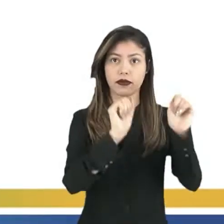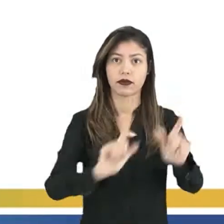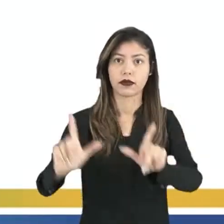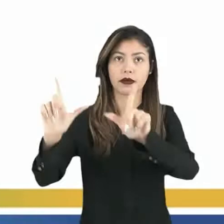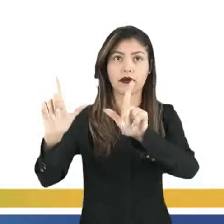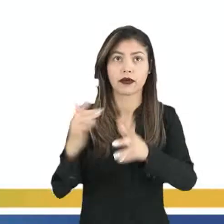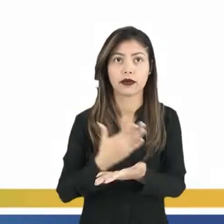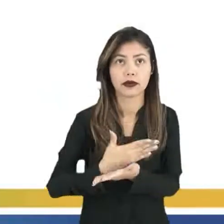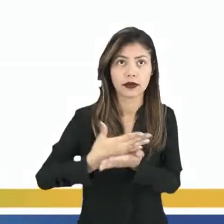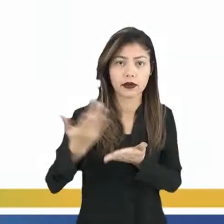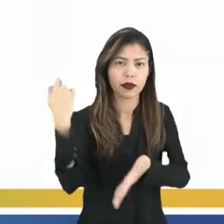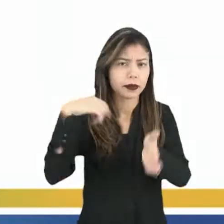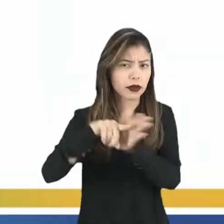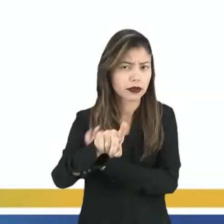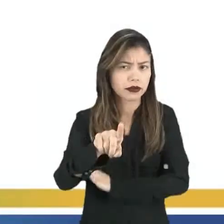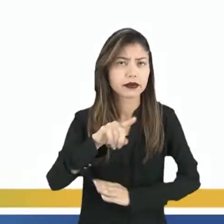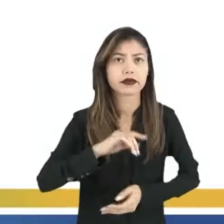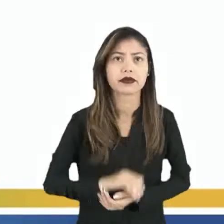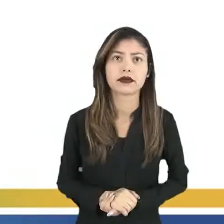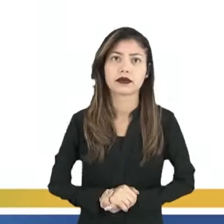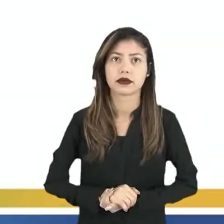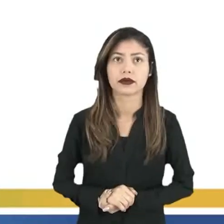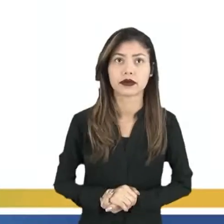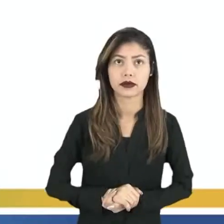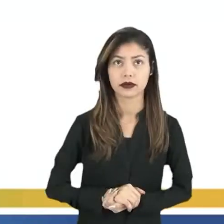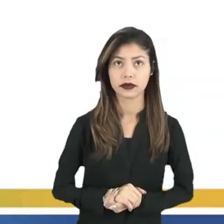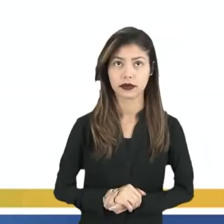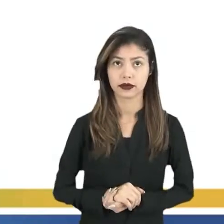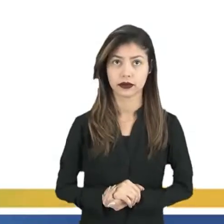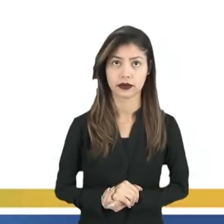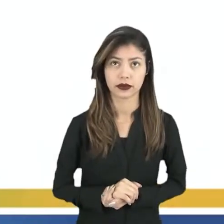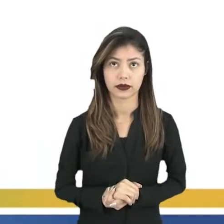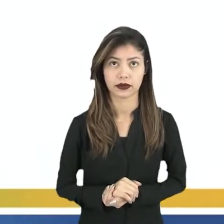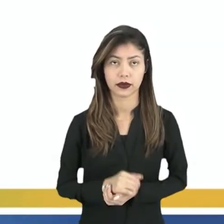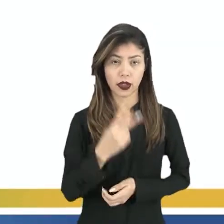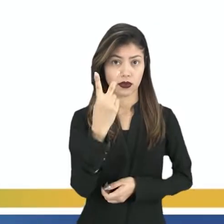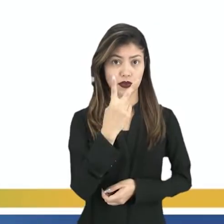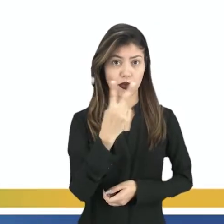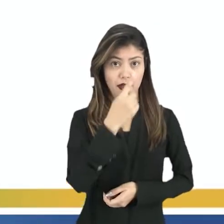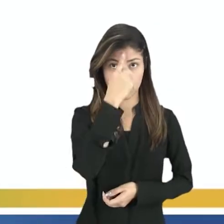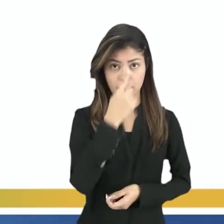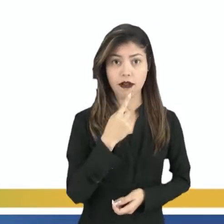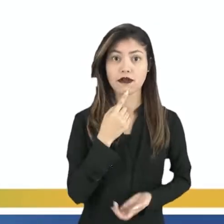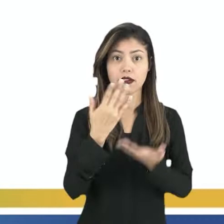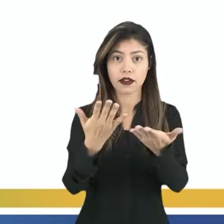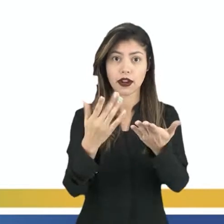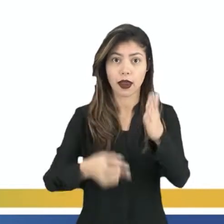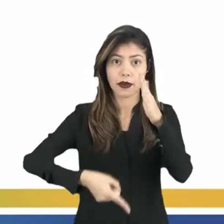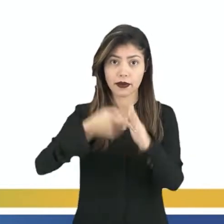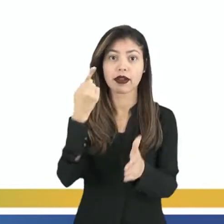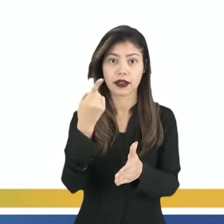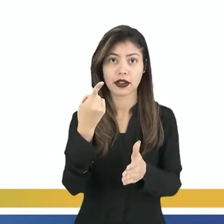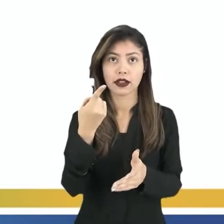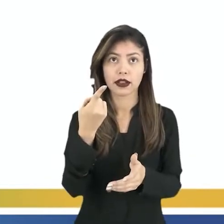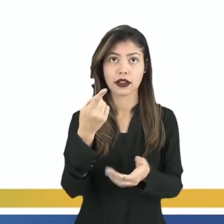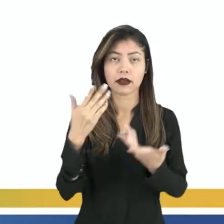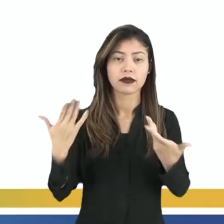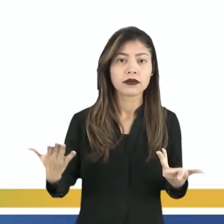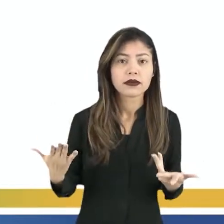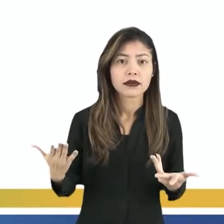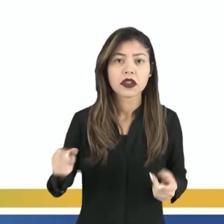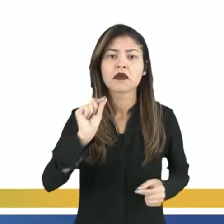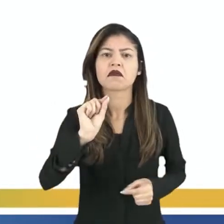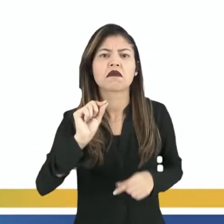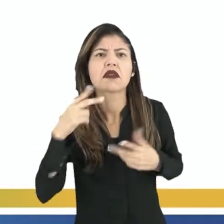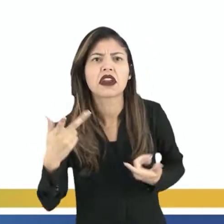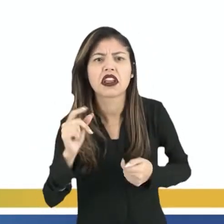para iniciar uma pergunta. What are they doing? Então nós temos duas imagens aí. A primeira imagem, what is he doing?